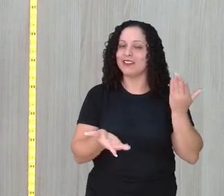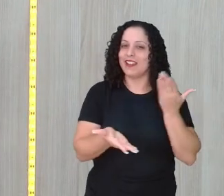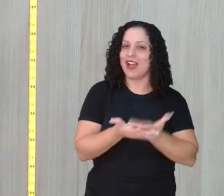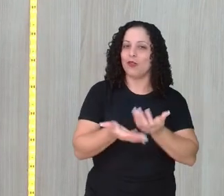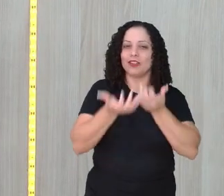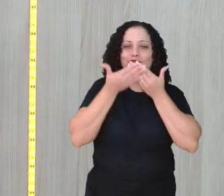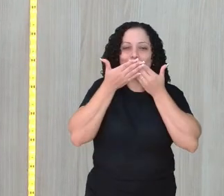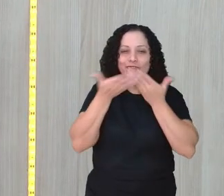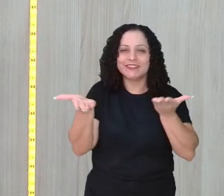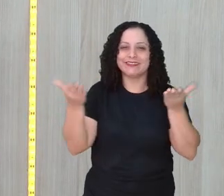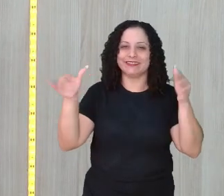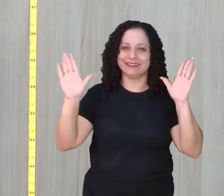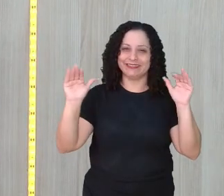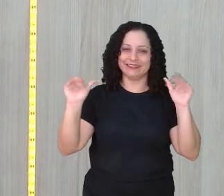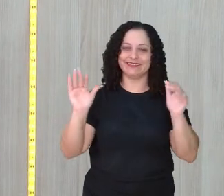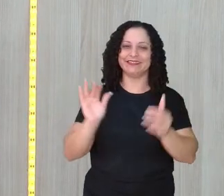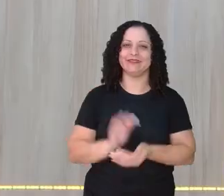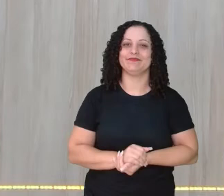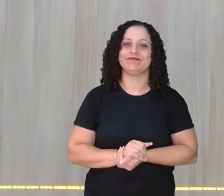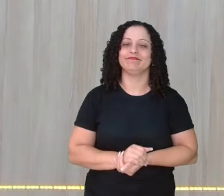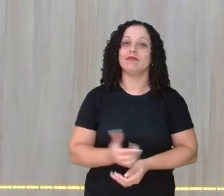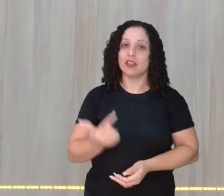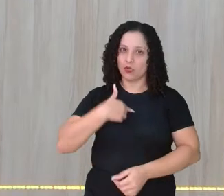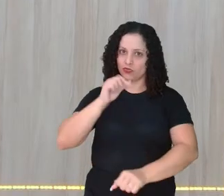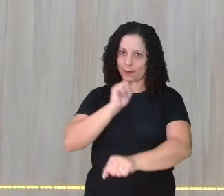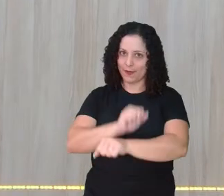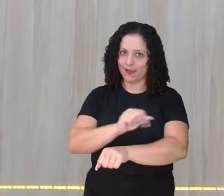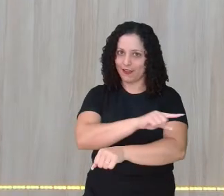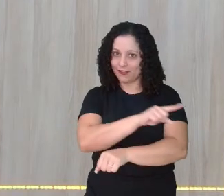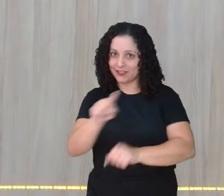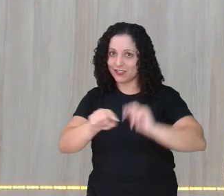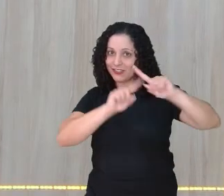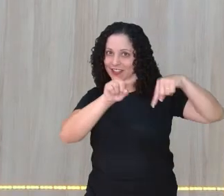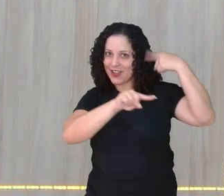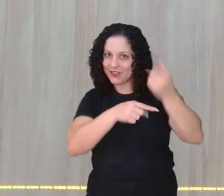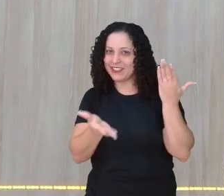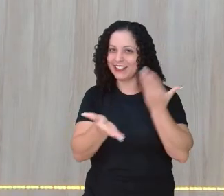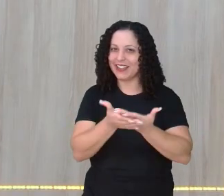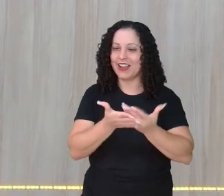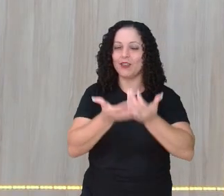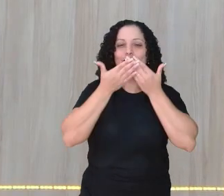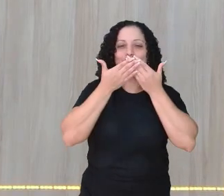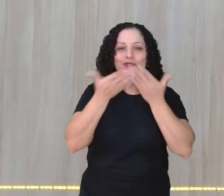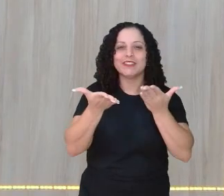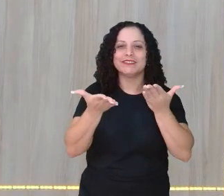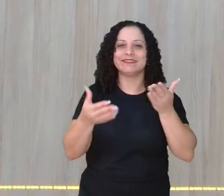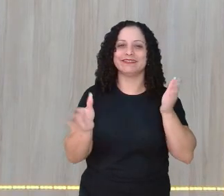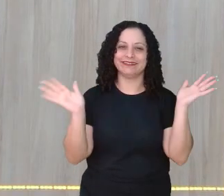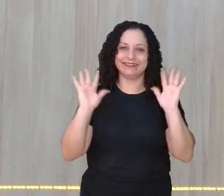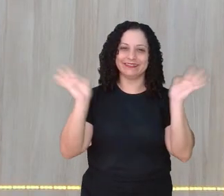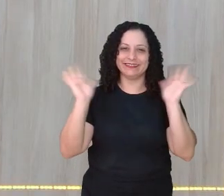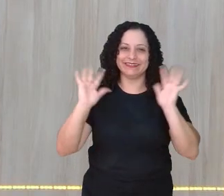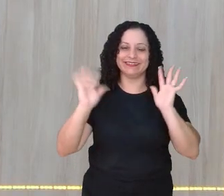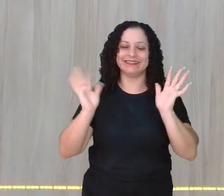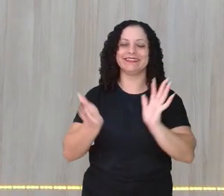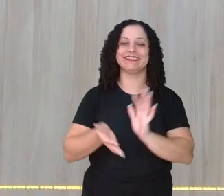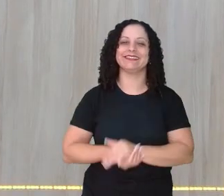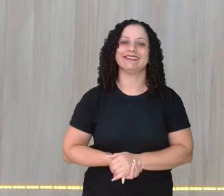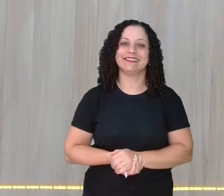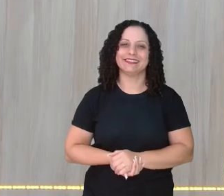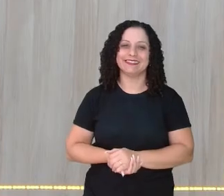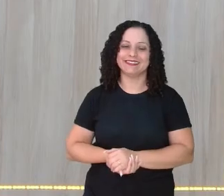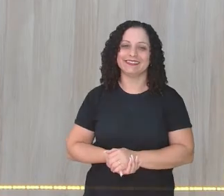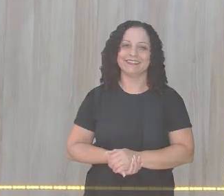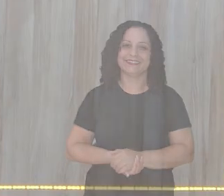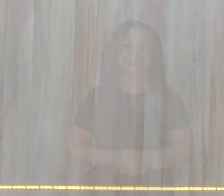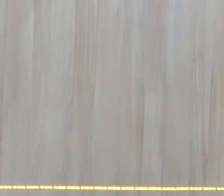Um beijo e até a próxima. Espero sim vocês aqui na próxima aula. Um beijo e até a próxima. Tchau, tchau.